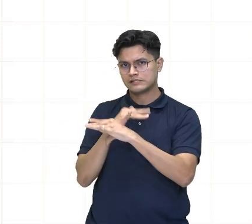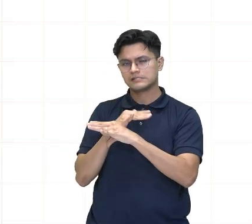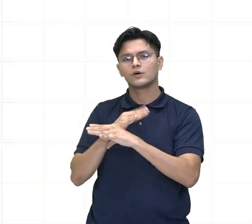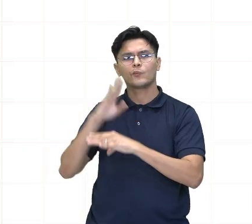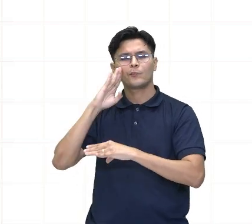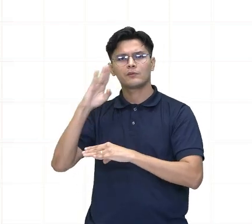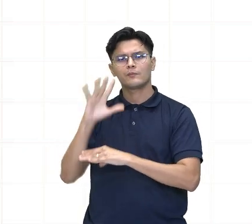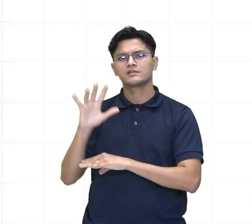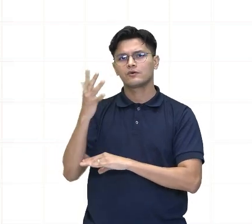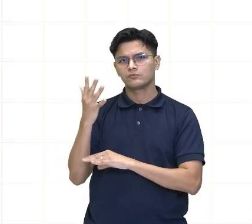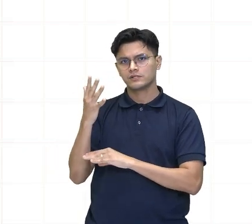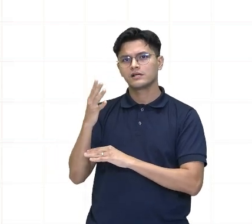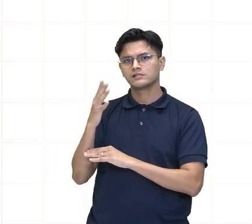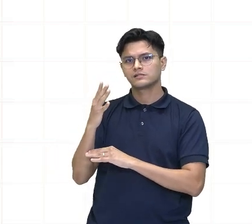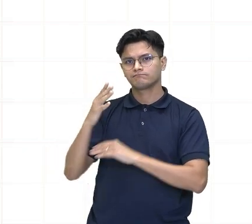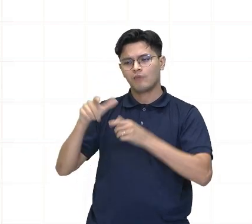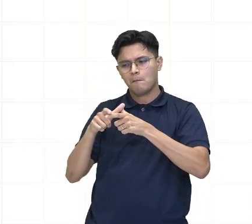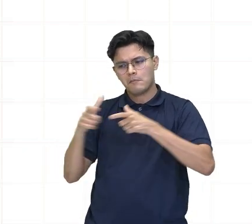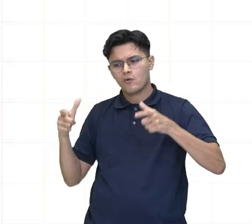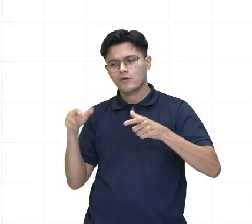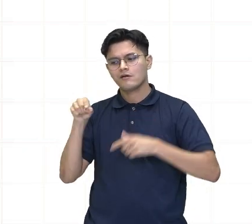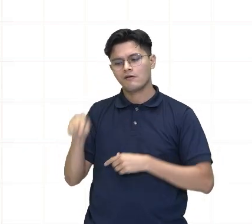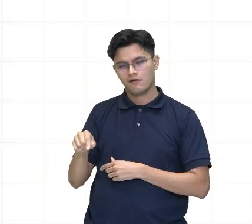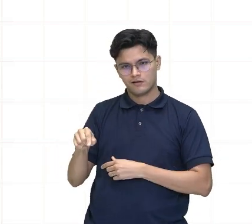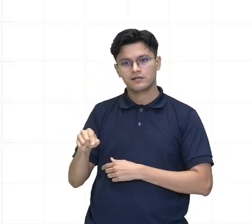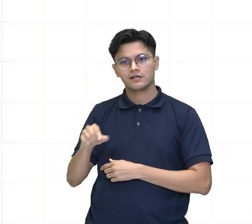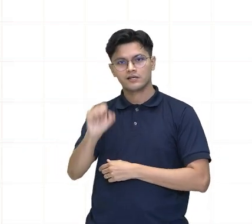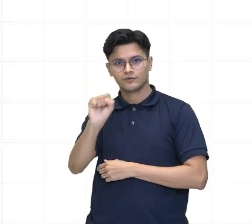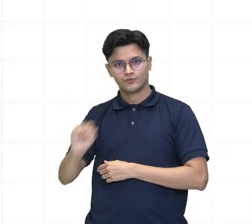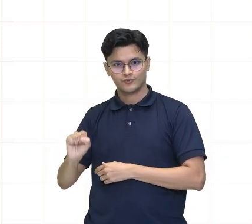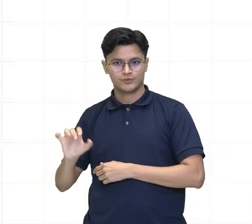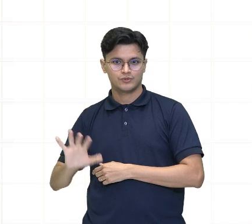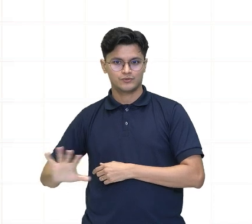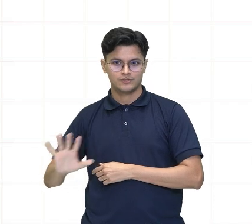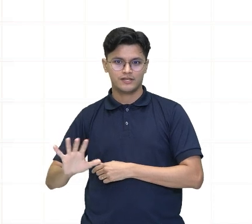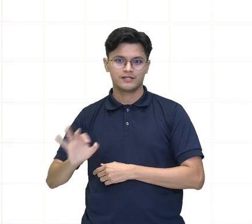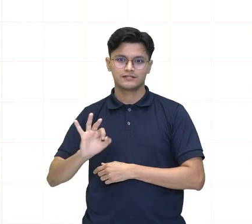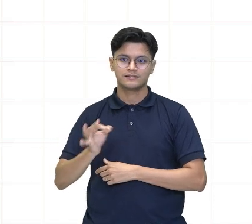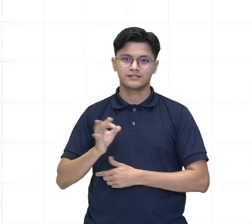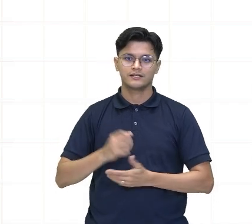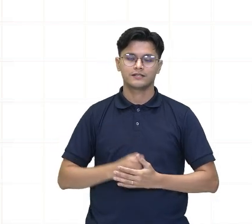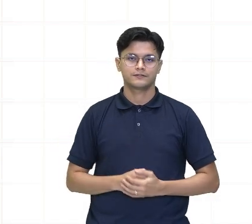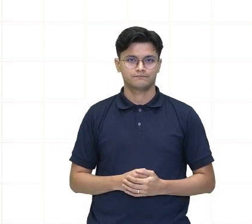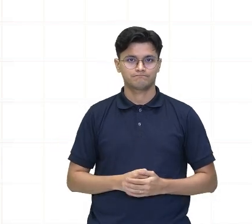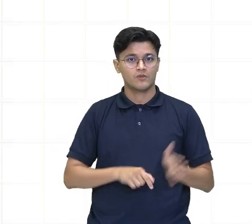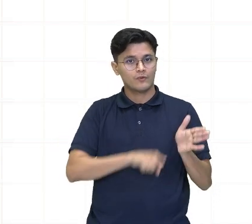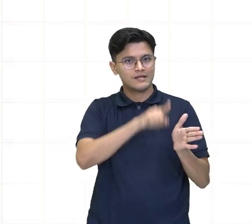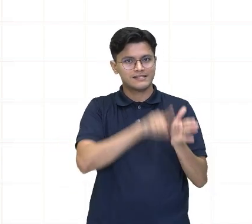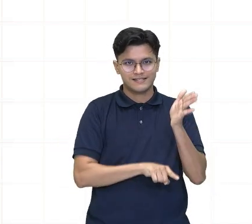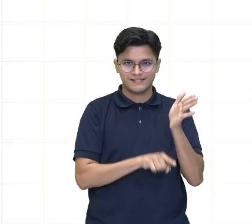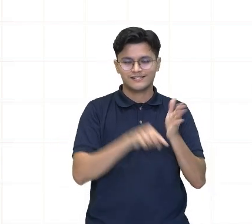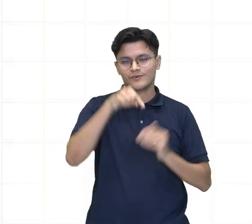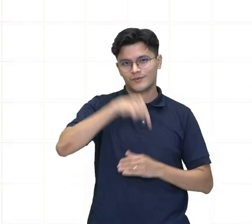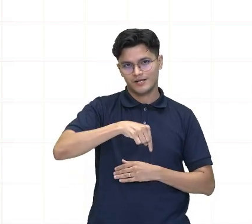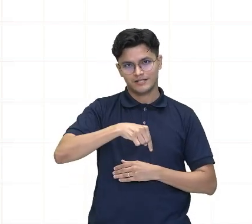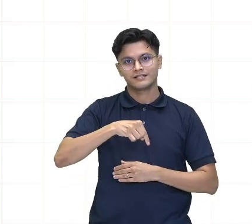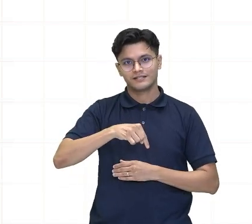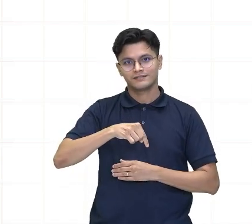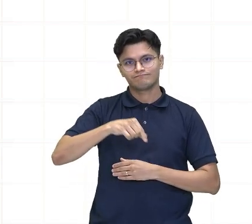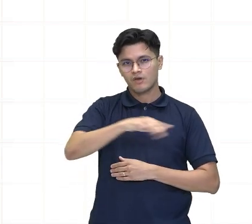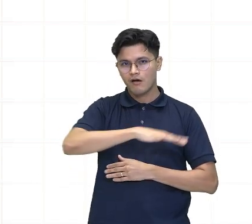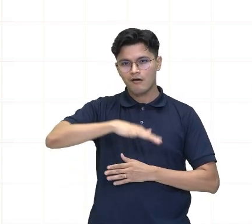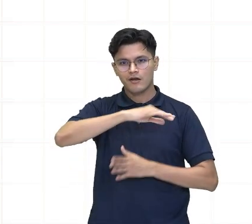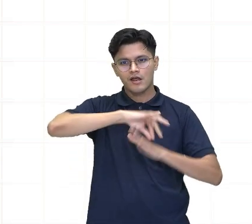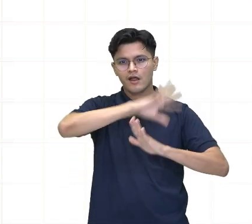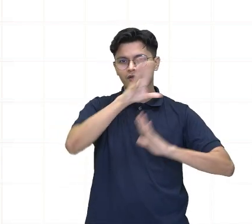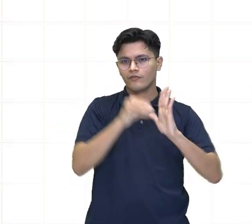bem desenvolvida ali na região. E a exceção ela vai ocorrer onde? Na nossa região, né, na região amazônica, onde